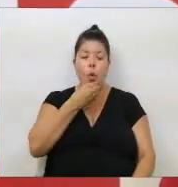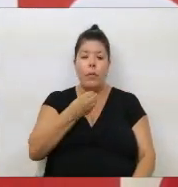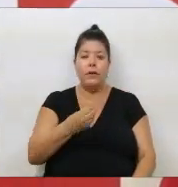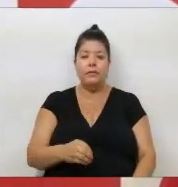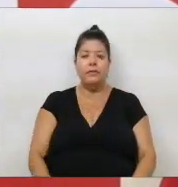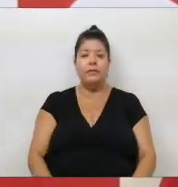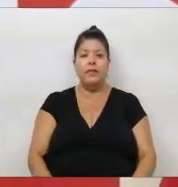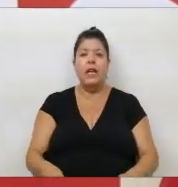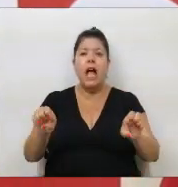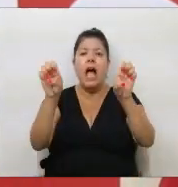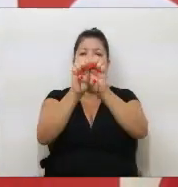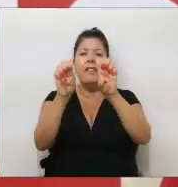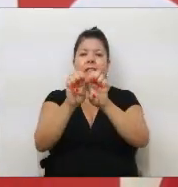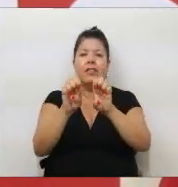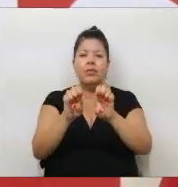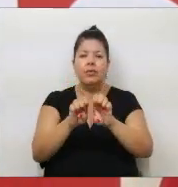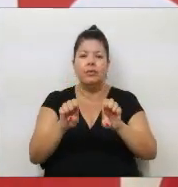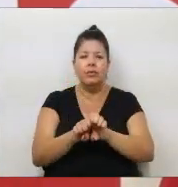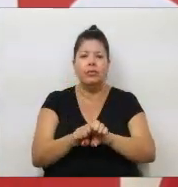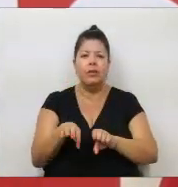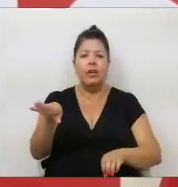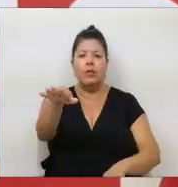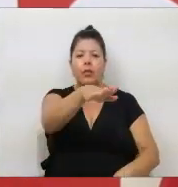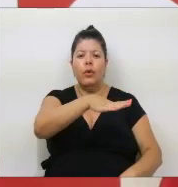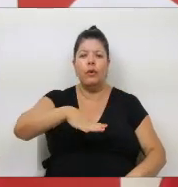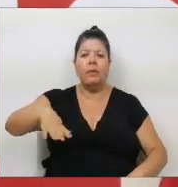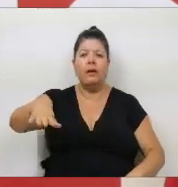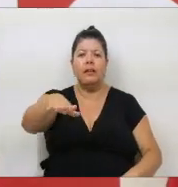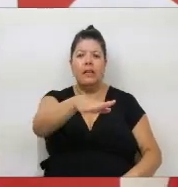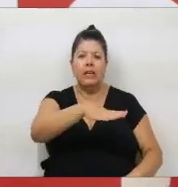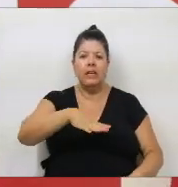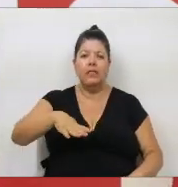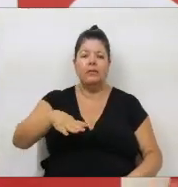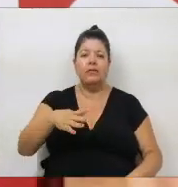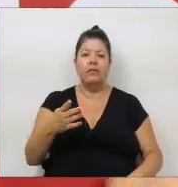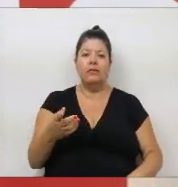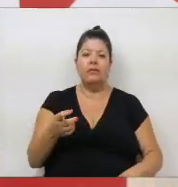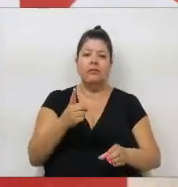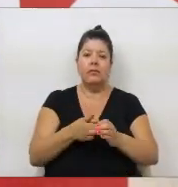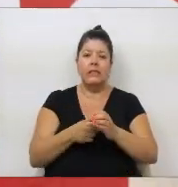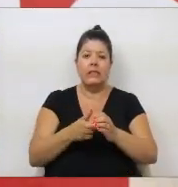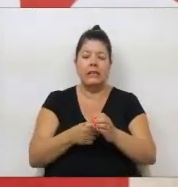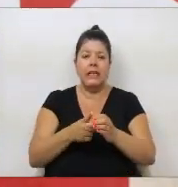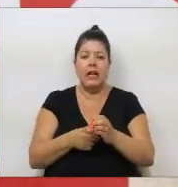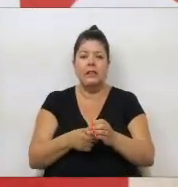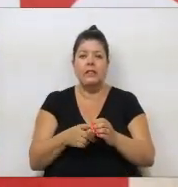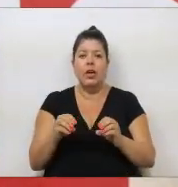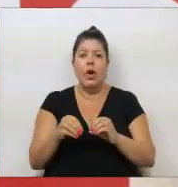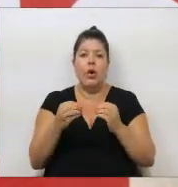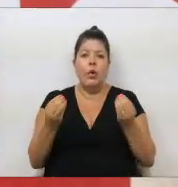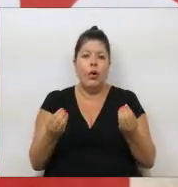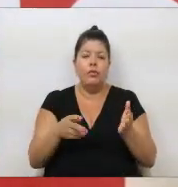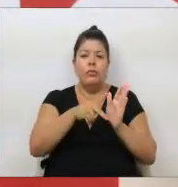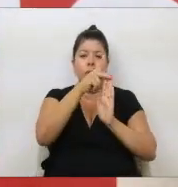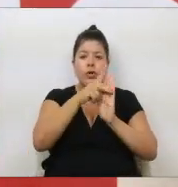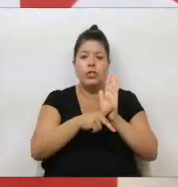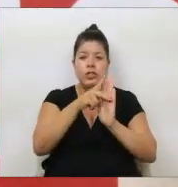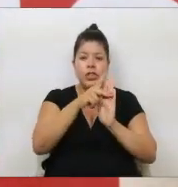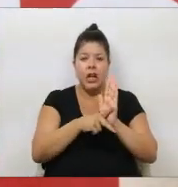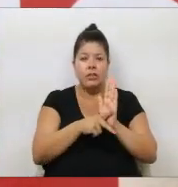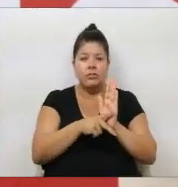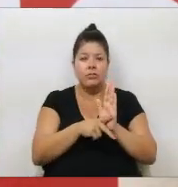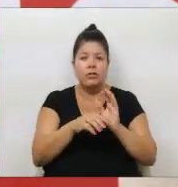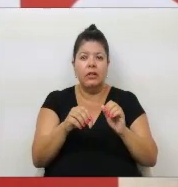da infraestrutura e do urbanismo da cidade, né? Aí a gente, dentro desse tema, a gente pode ter aí o plano diretor, né?